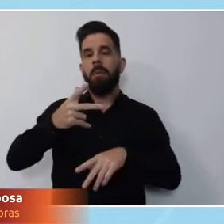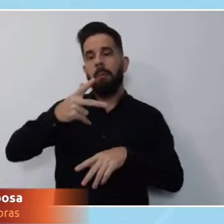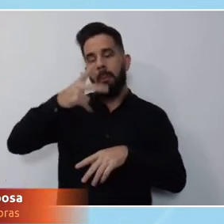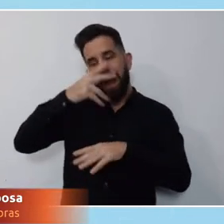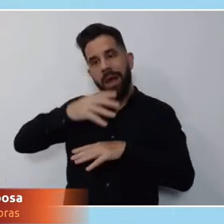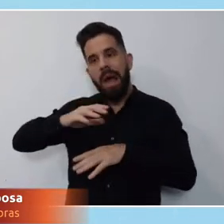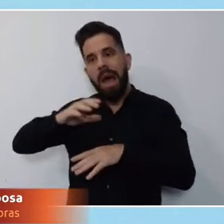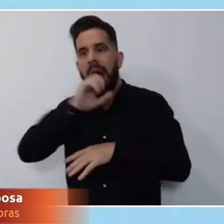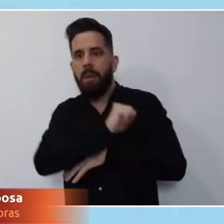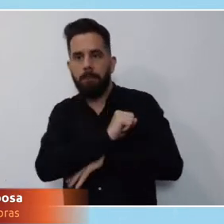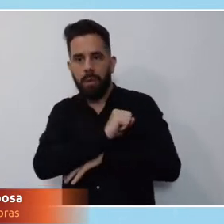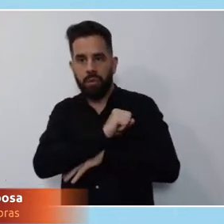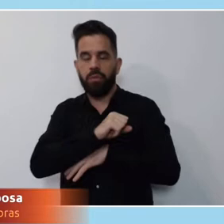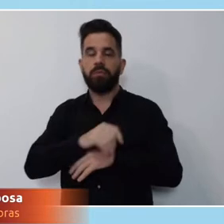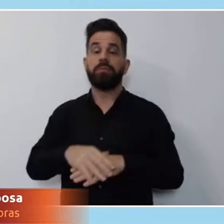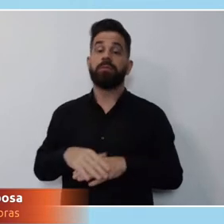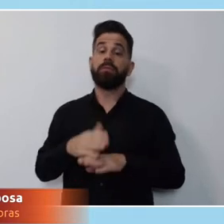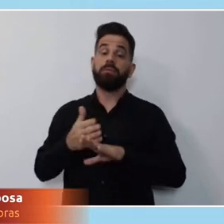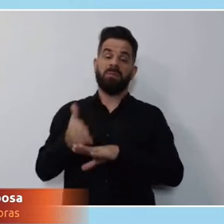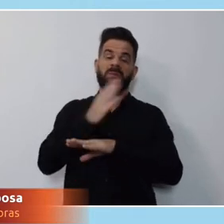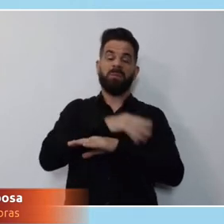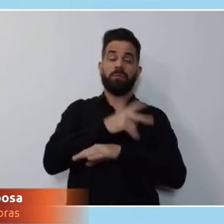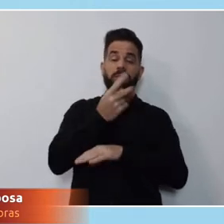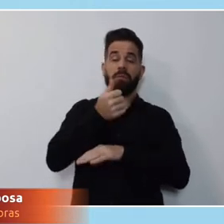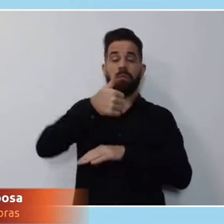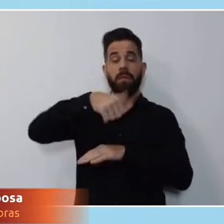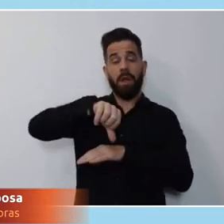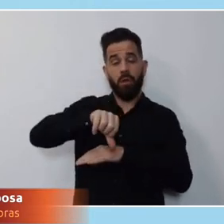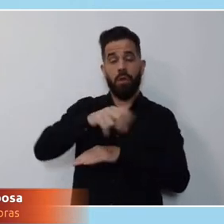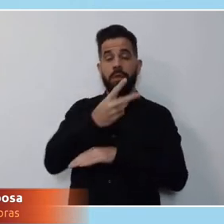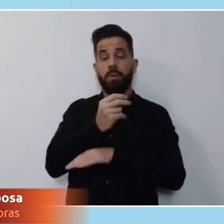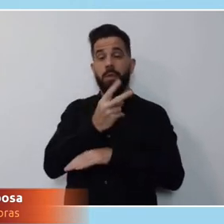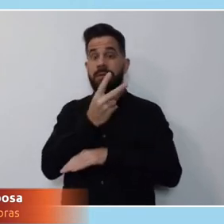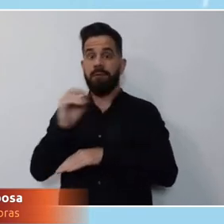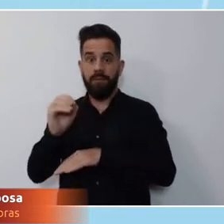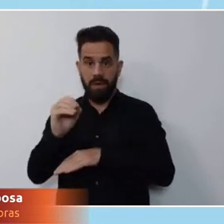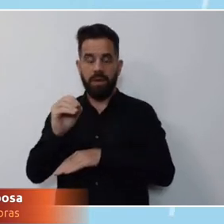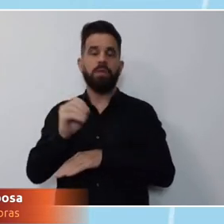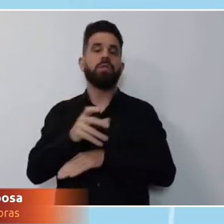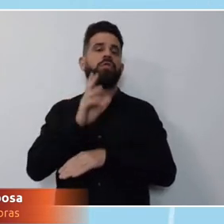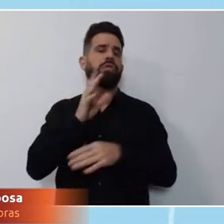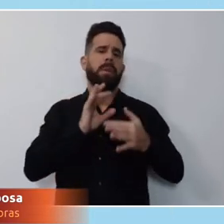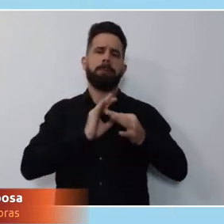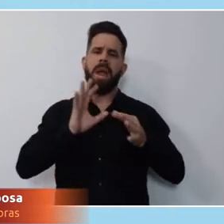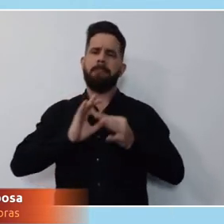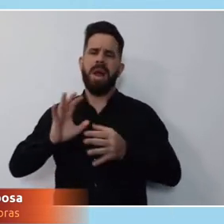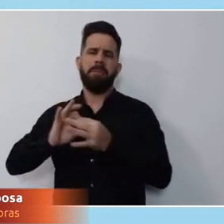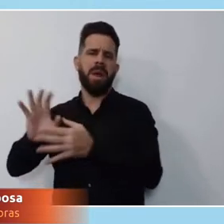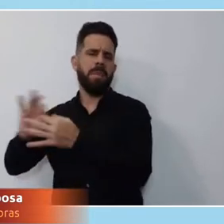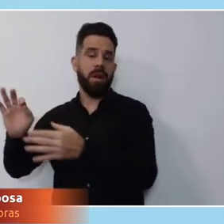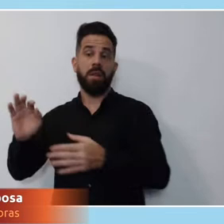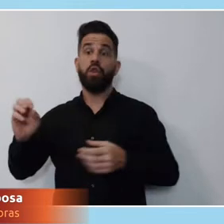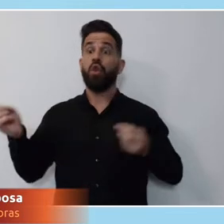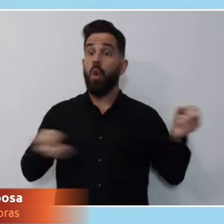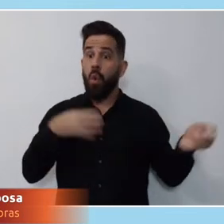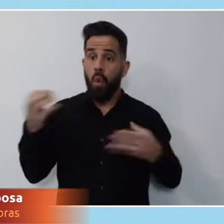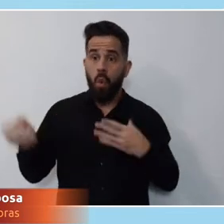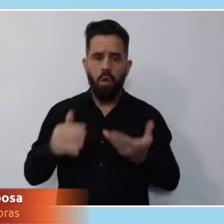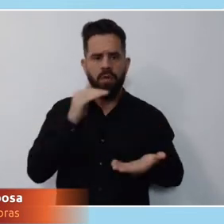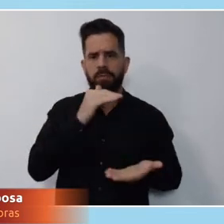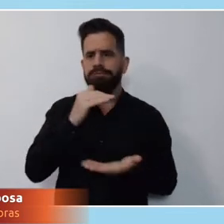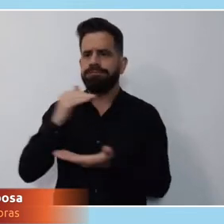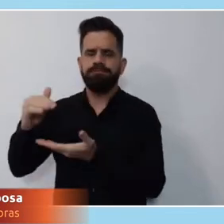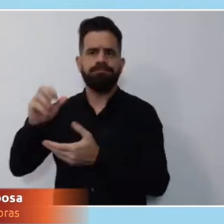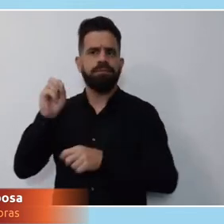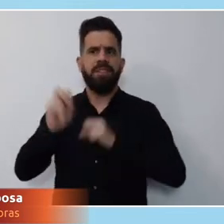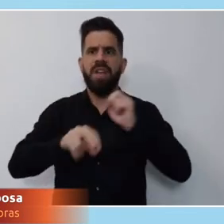anteriores, 2019 e 2020, nós tivemos recorde de liberação de novos produtos. Então, a gente chegou a ter quase que